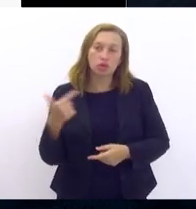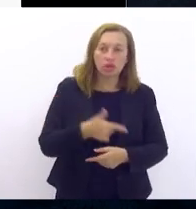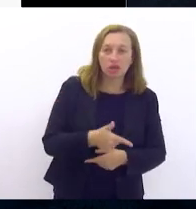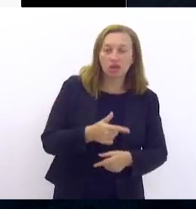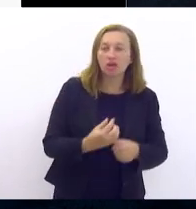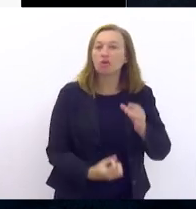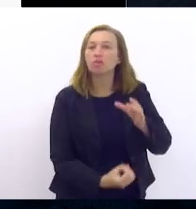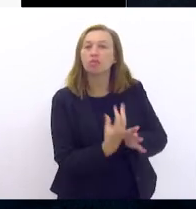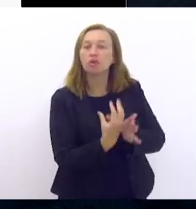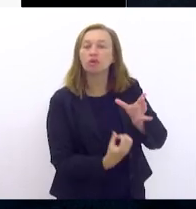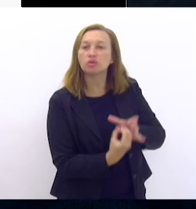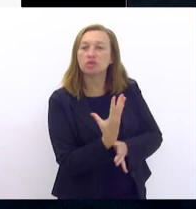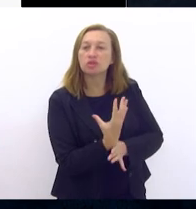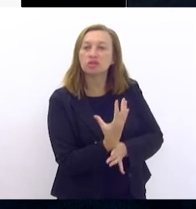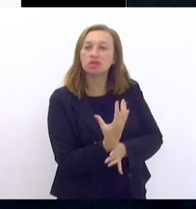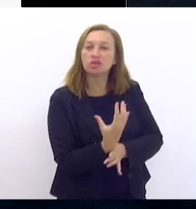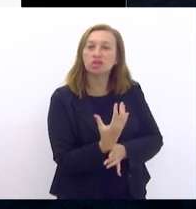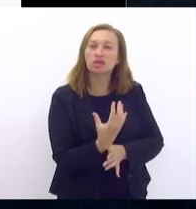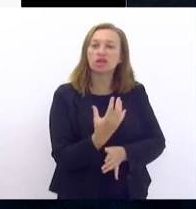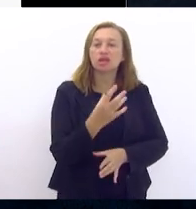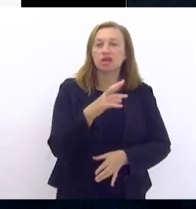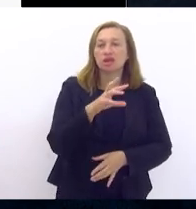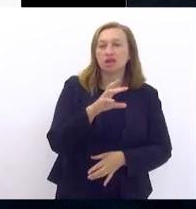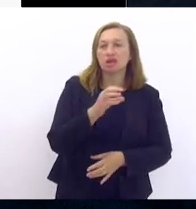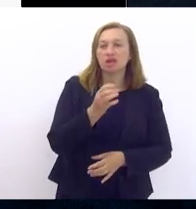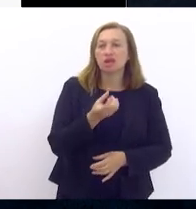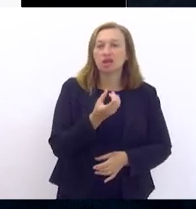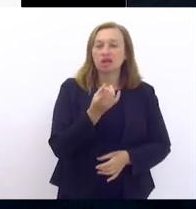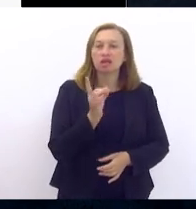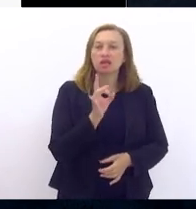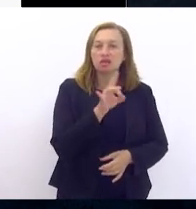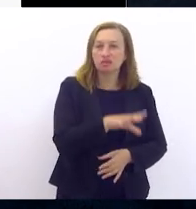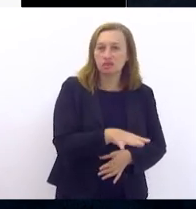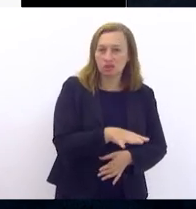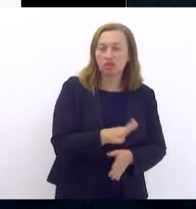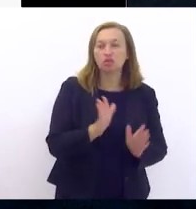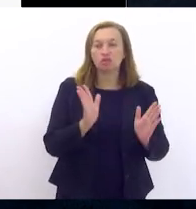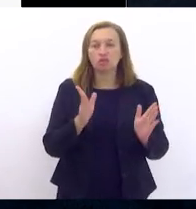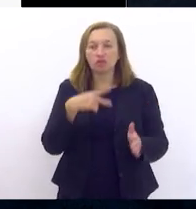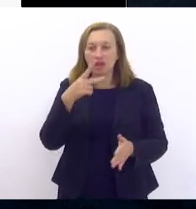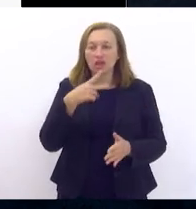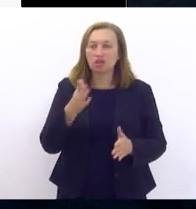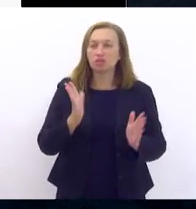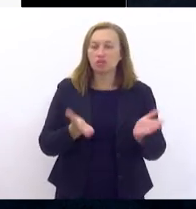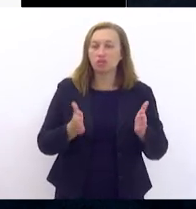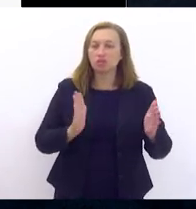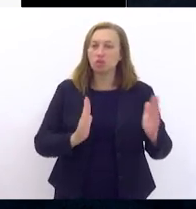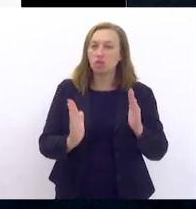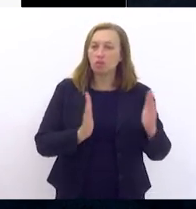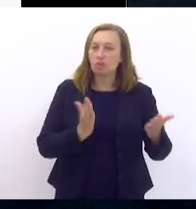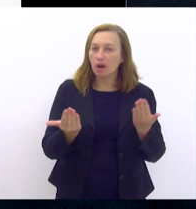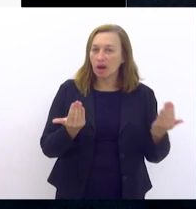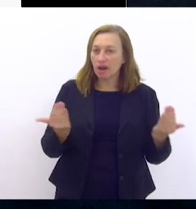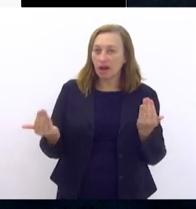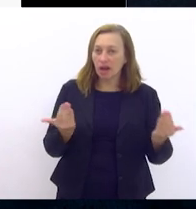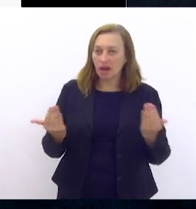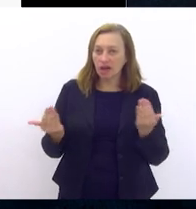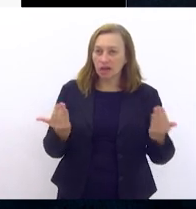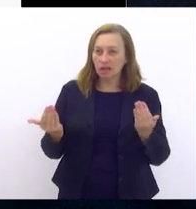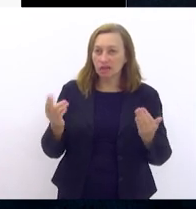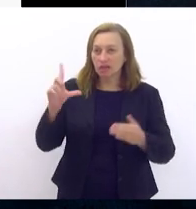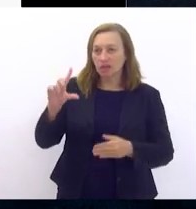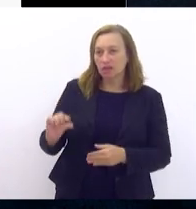produzido pelo a resina virgem então a gente está falando dos nossos grades hoje comparado com a resina virgem a gente tem até uma redução de